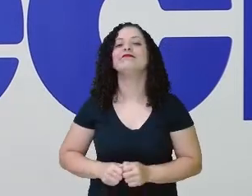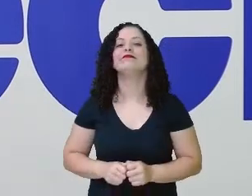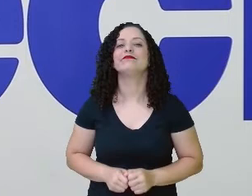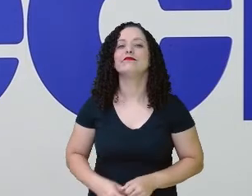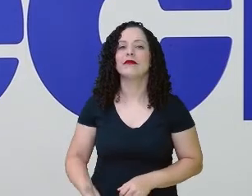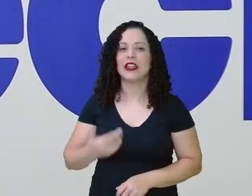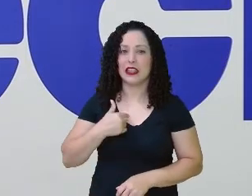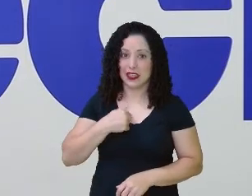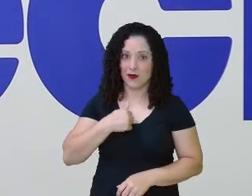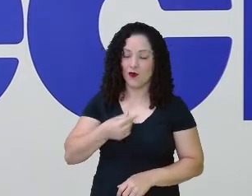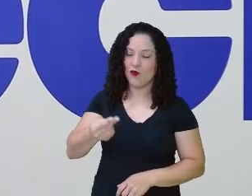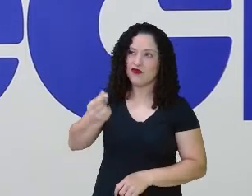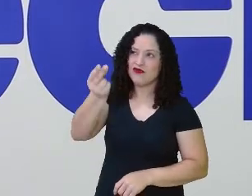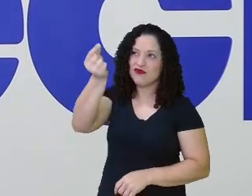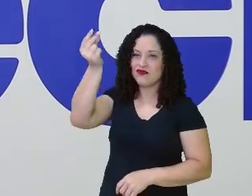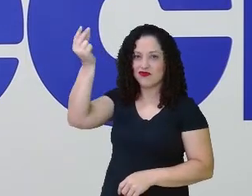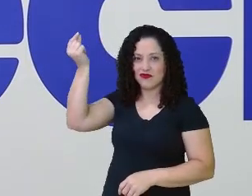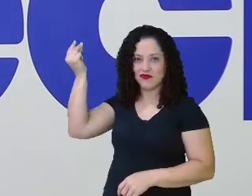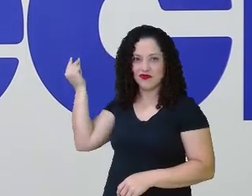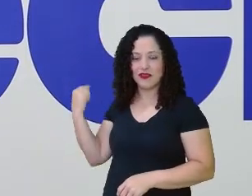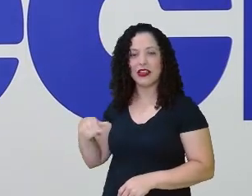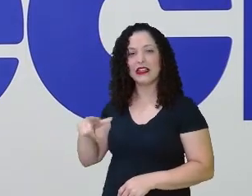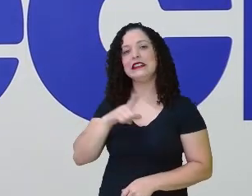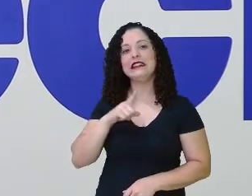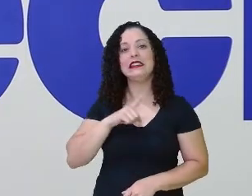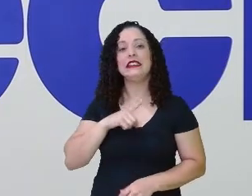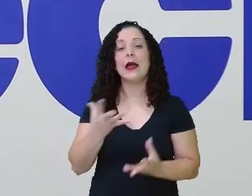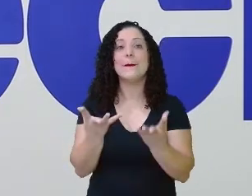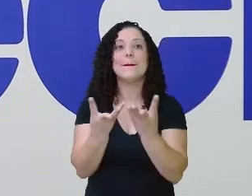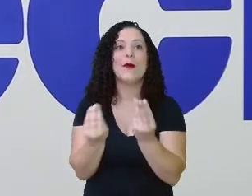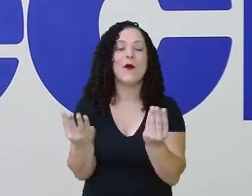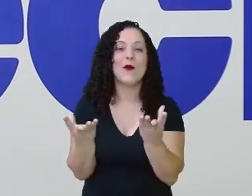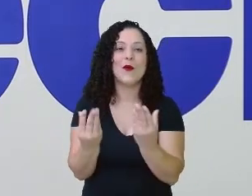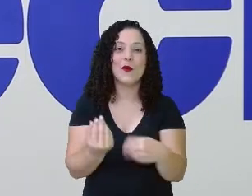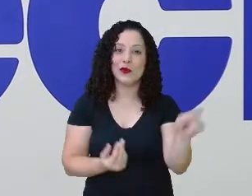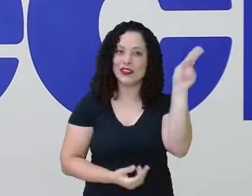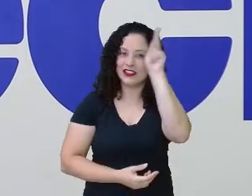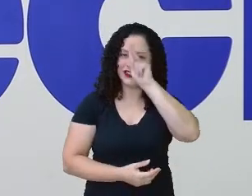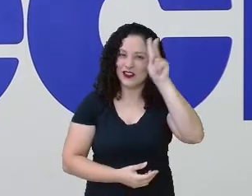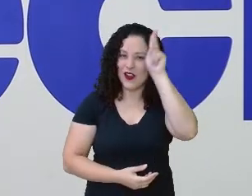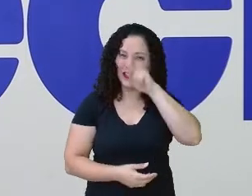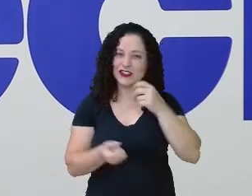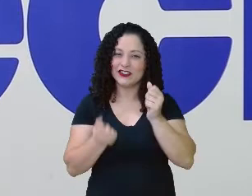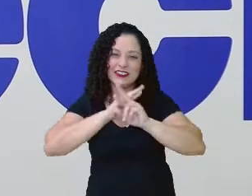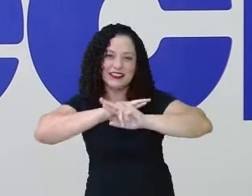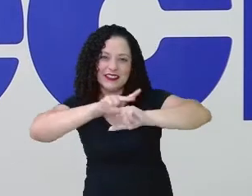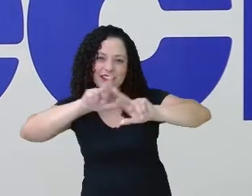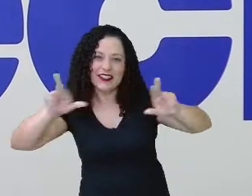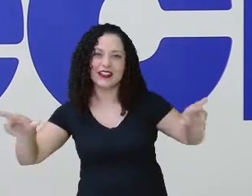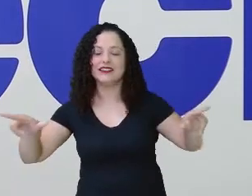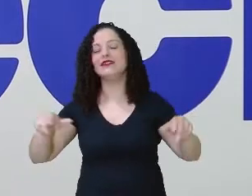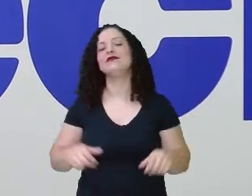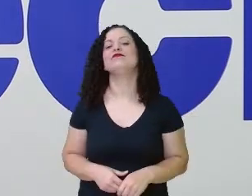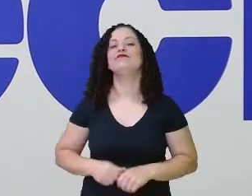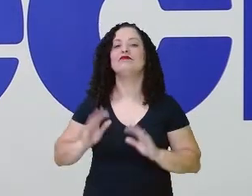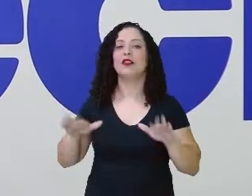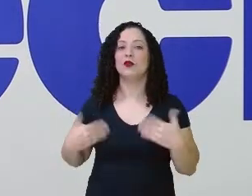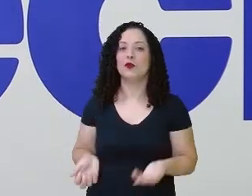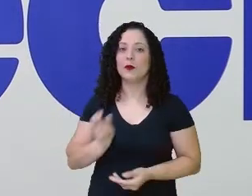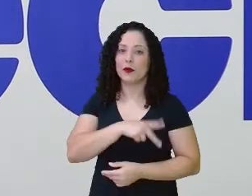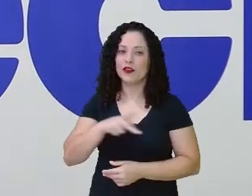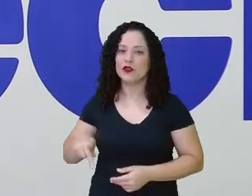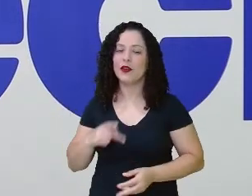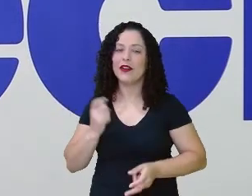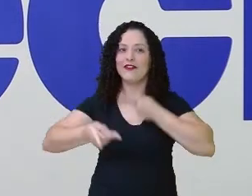na minha época tinha uma série de contos. Todos os dias era um conto diferente. Por isso, quando a professora Abigail vem com